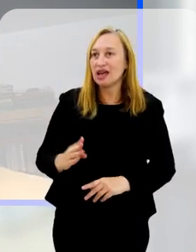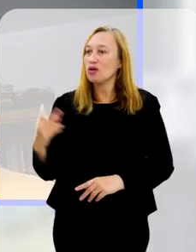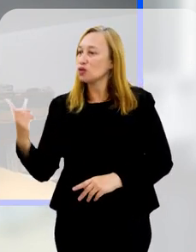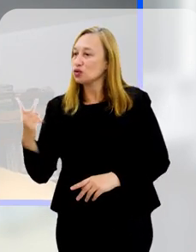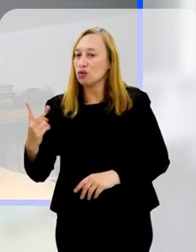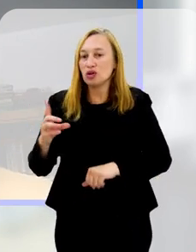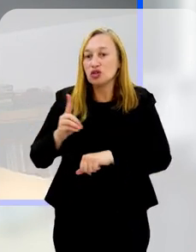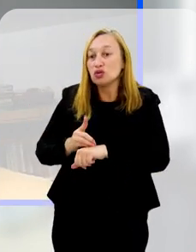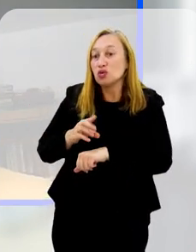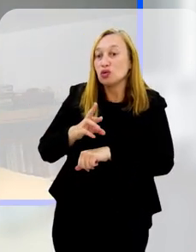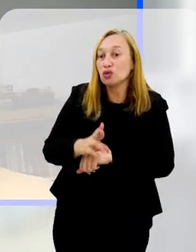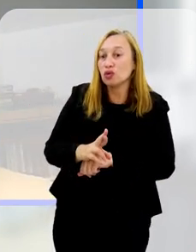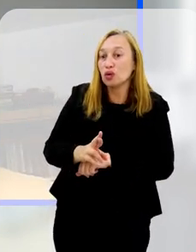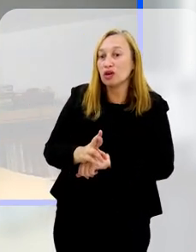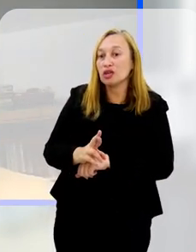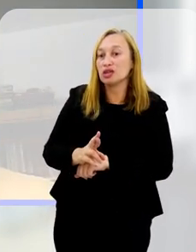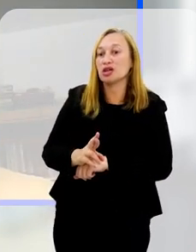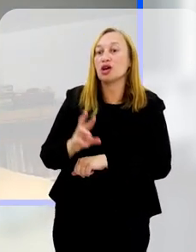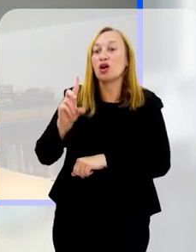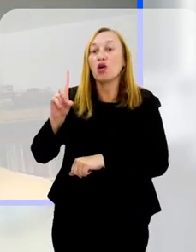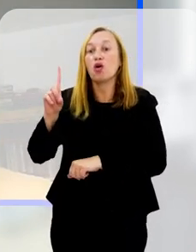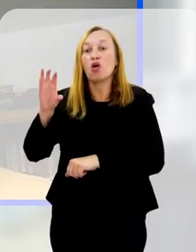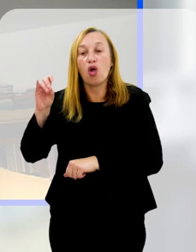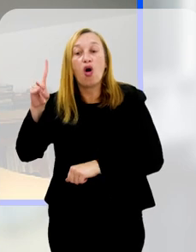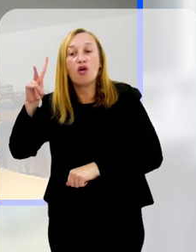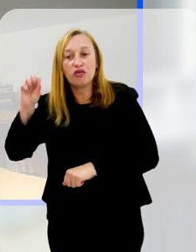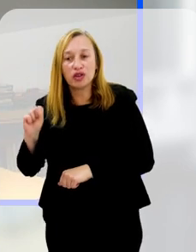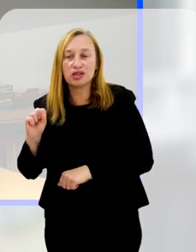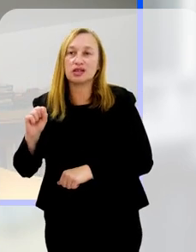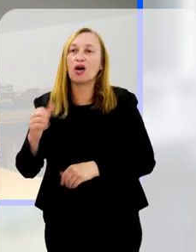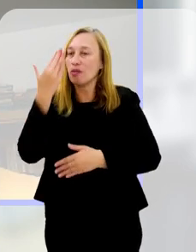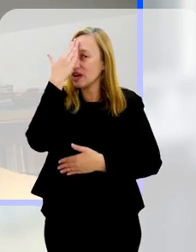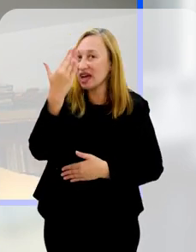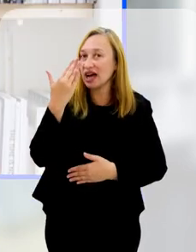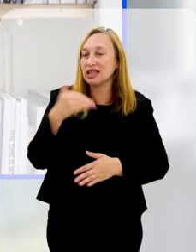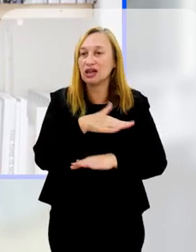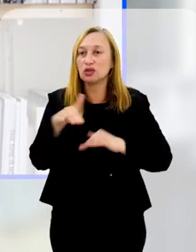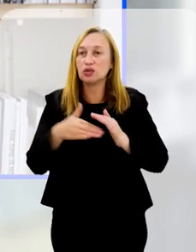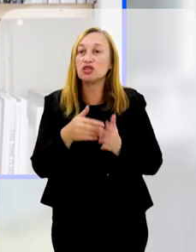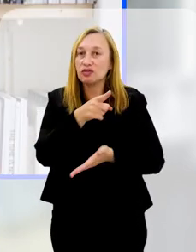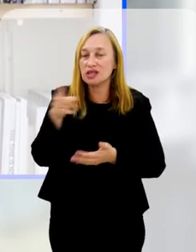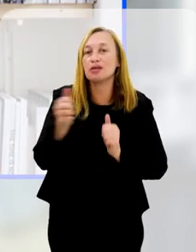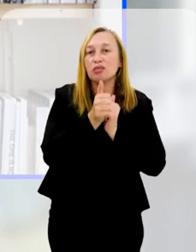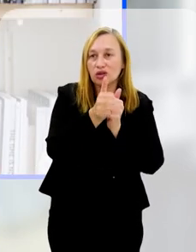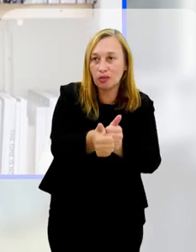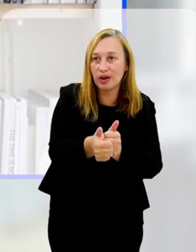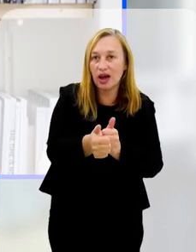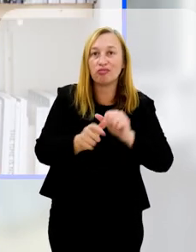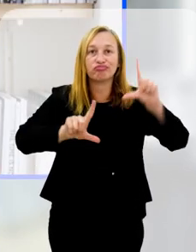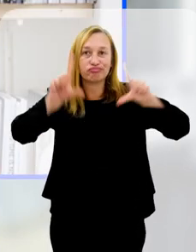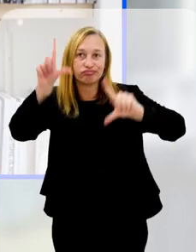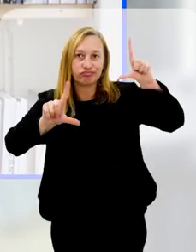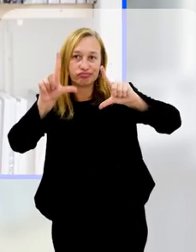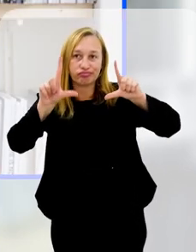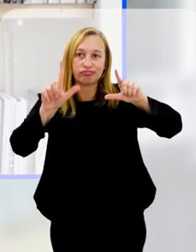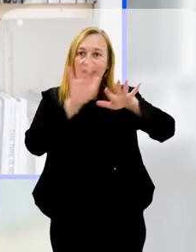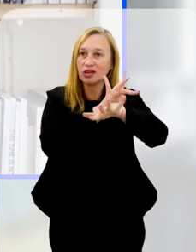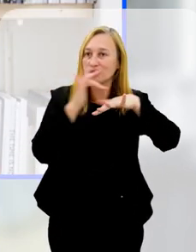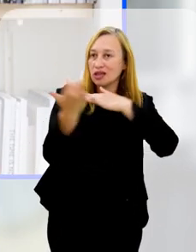o médico e referência do sanitarismo do Brasil e pelo historiador Clóvis Bulcão. Muito obrigado a todos, e você